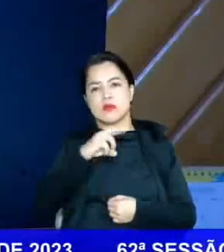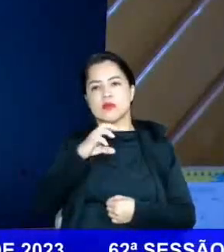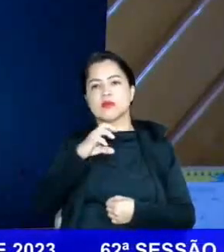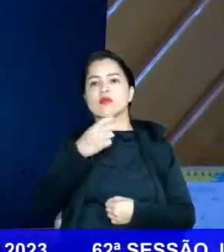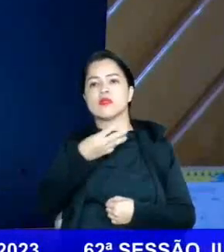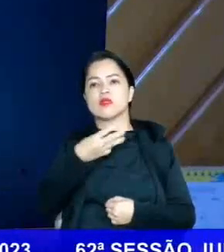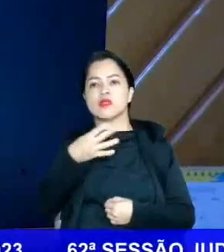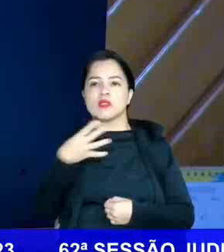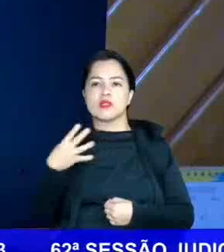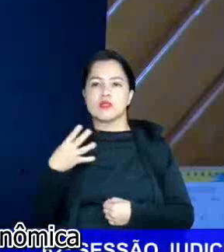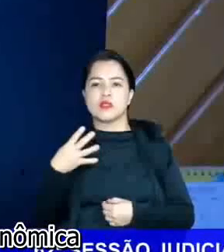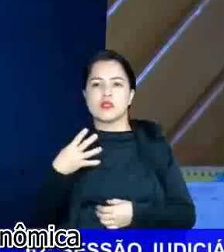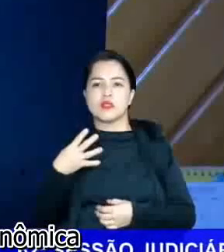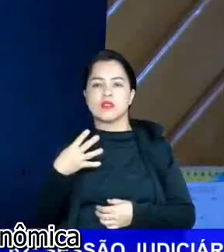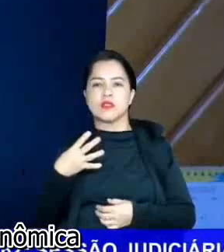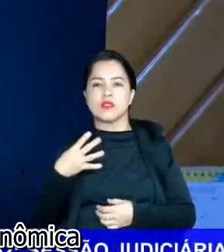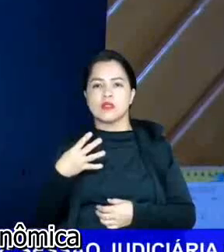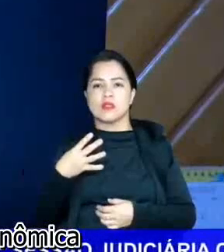31.534, R$